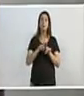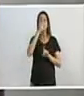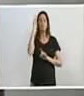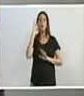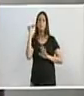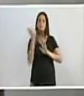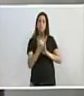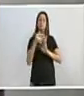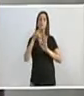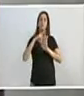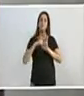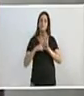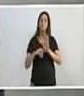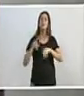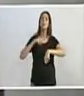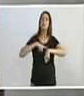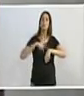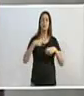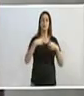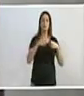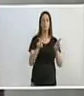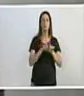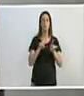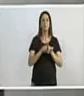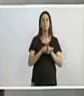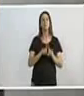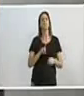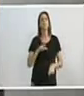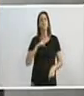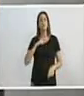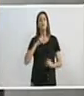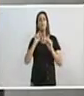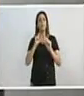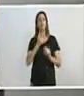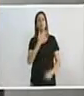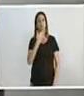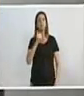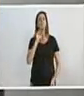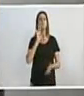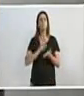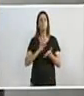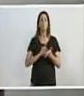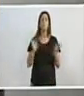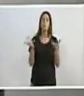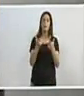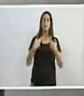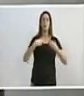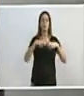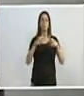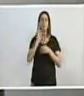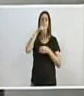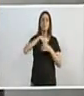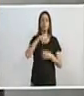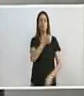e monitoramento. Outros 38,21% buscam a melhoria nos veículos, ar-condicionado, ou